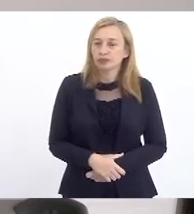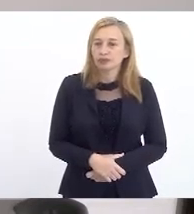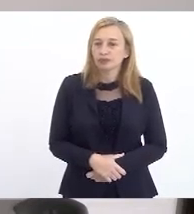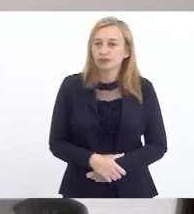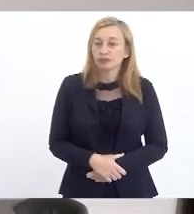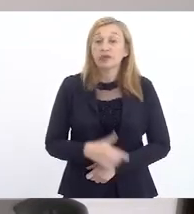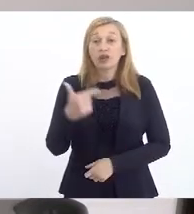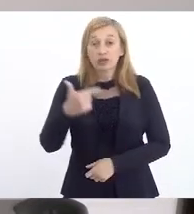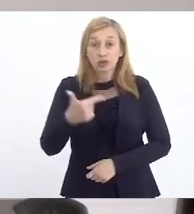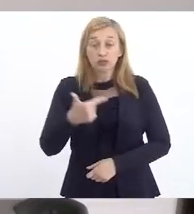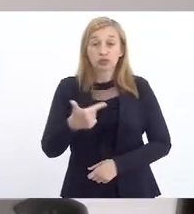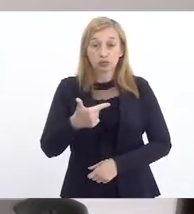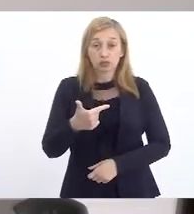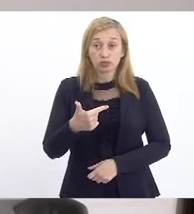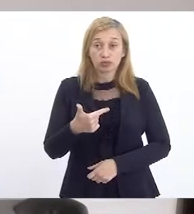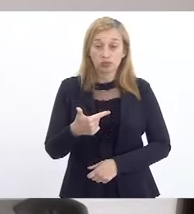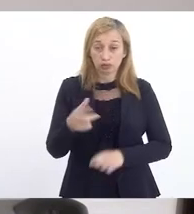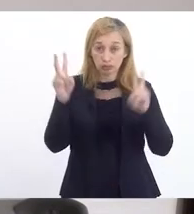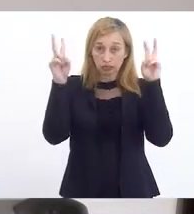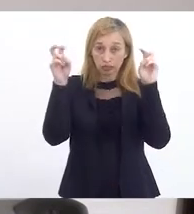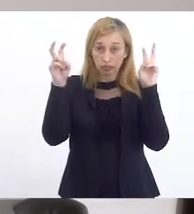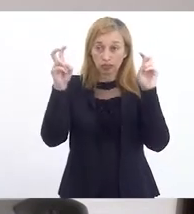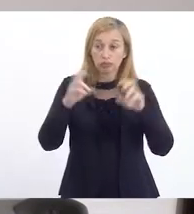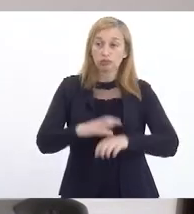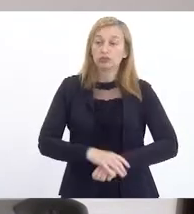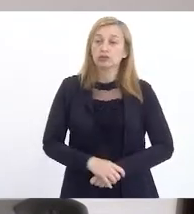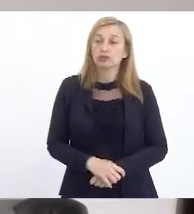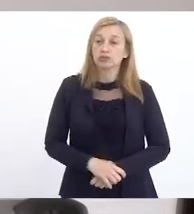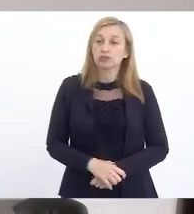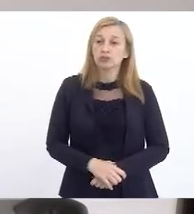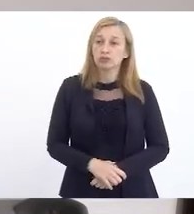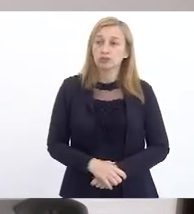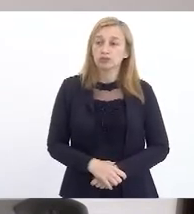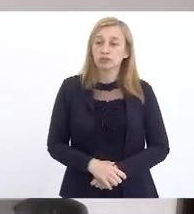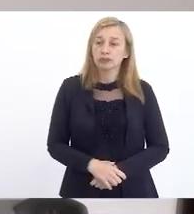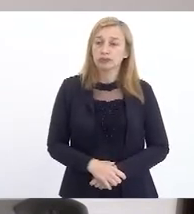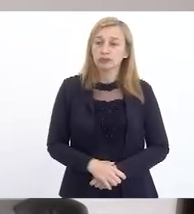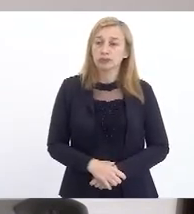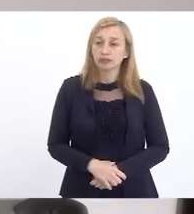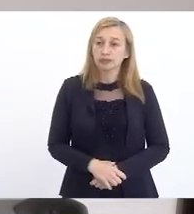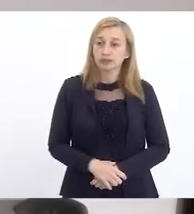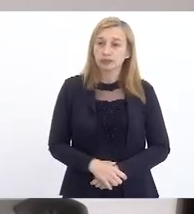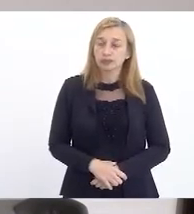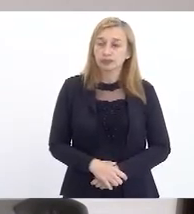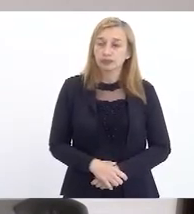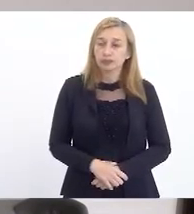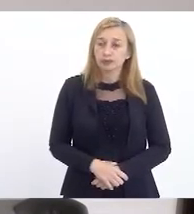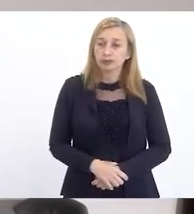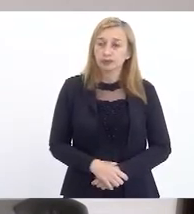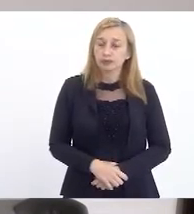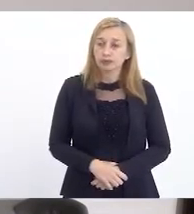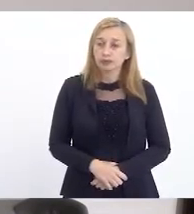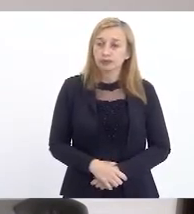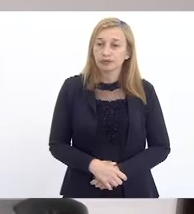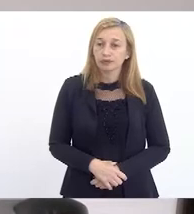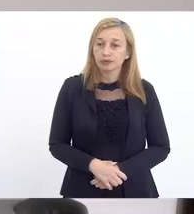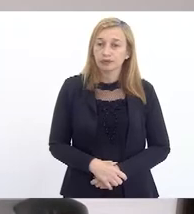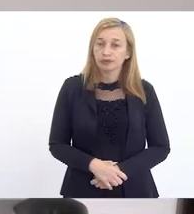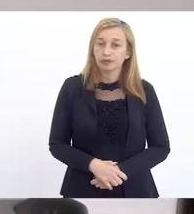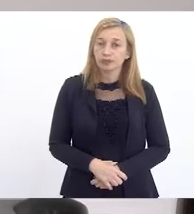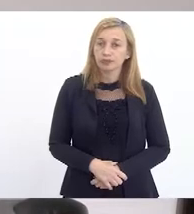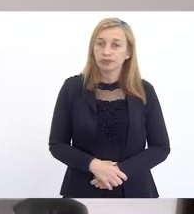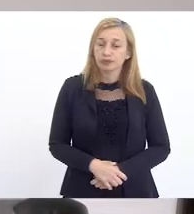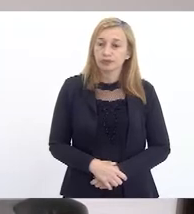a segunda questão é que eu exposo o conceito que o